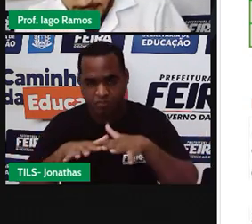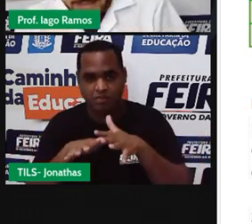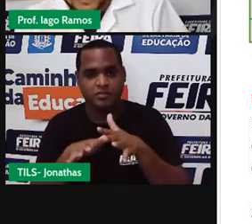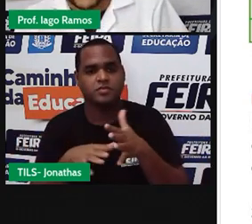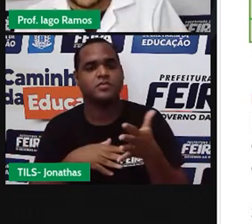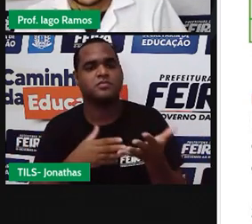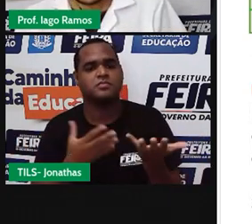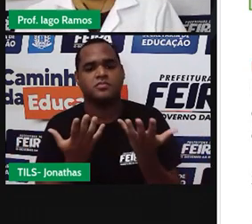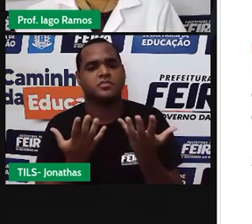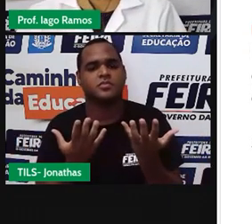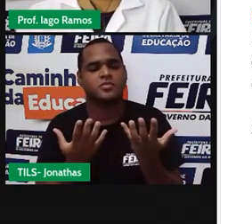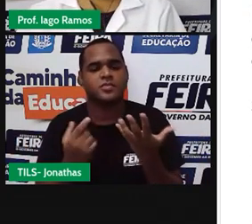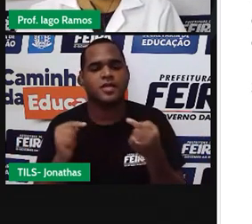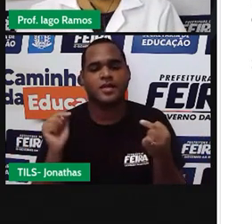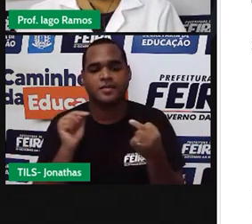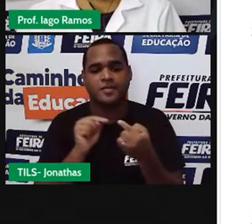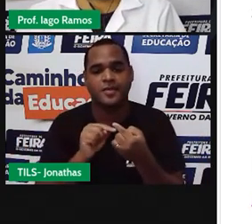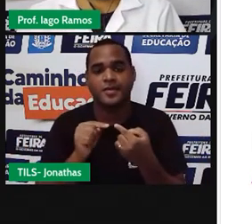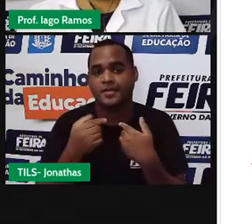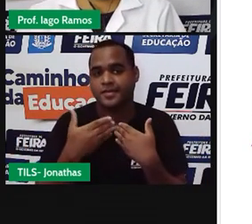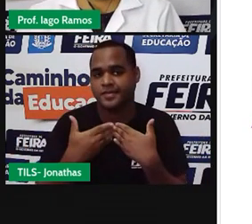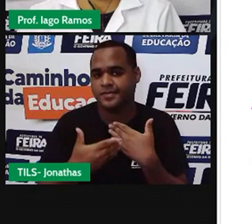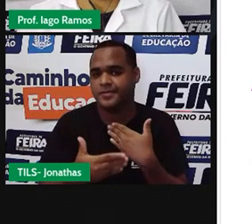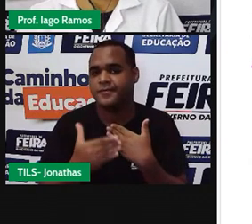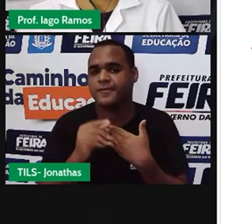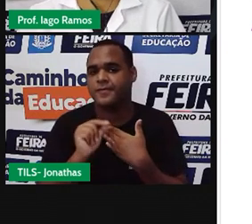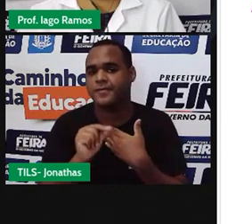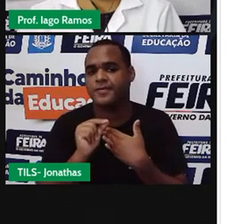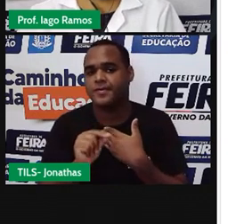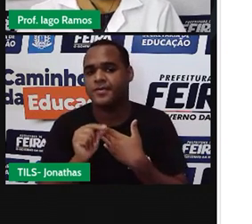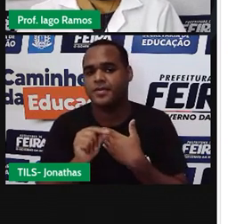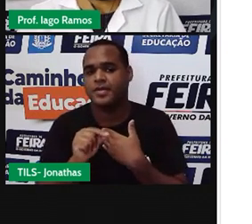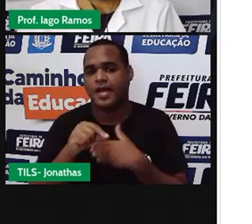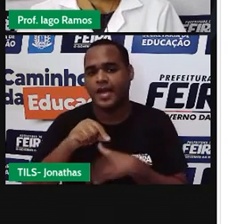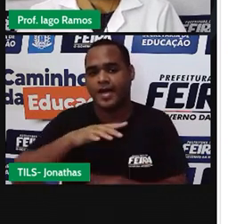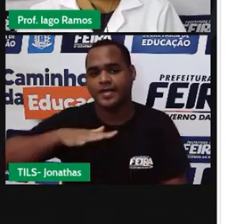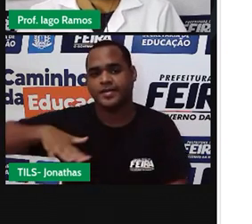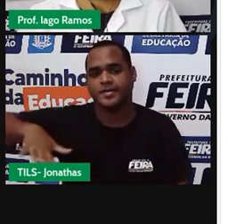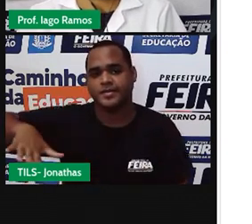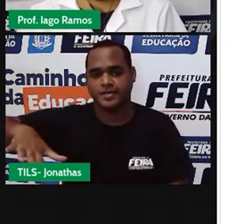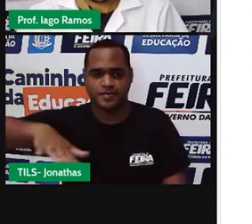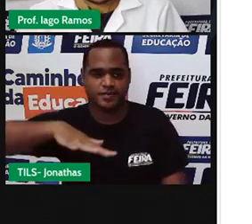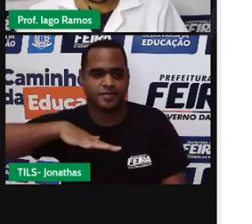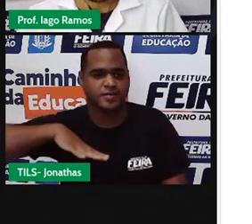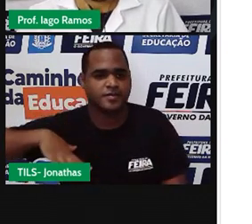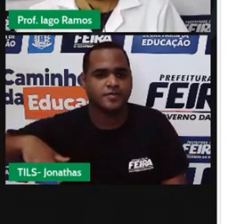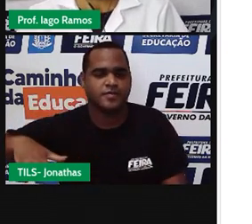é o que a gente chama de área o